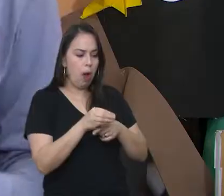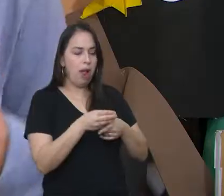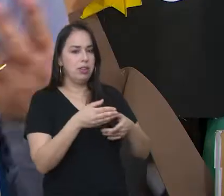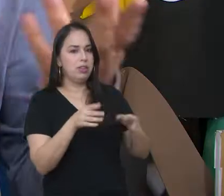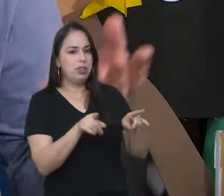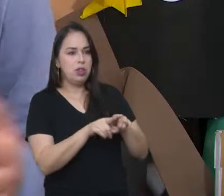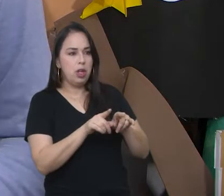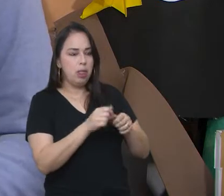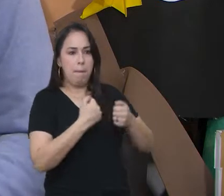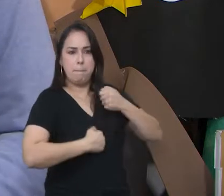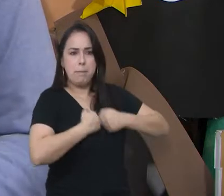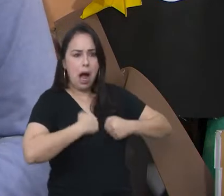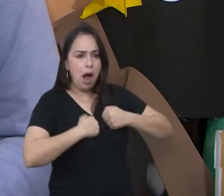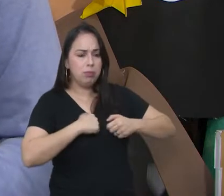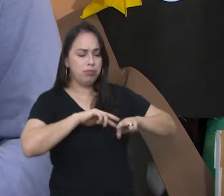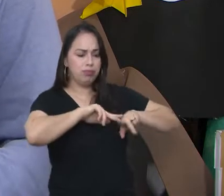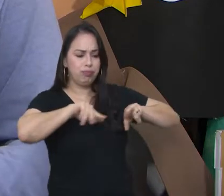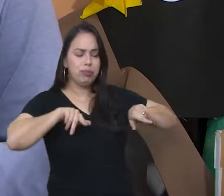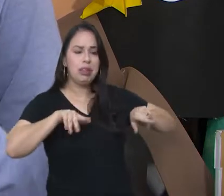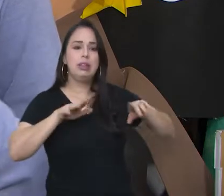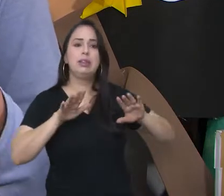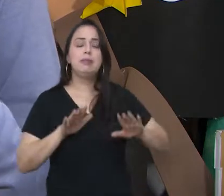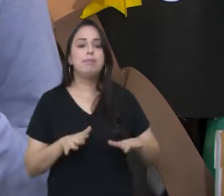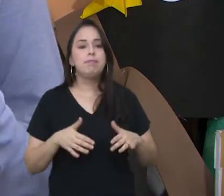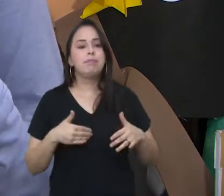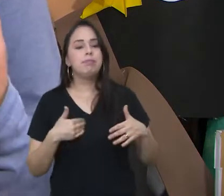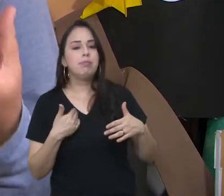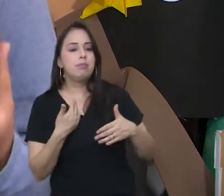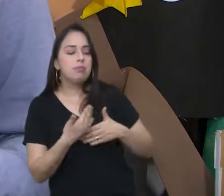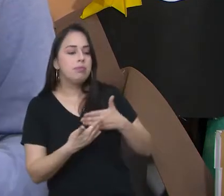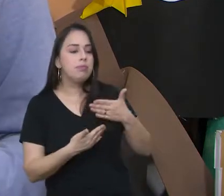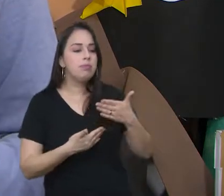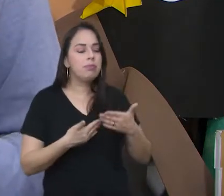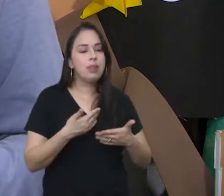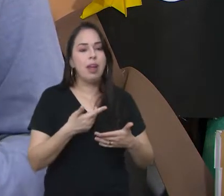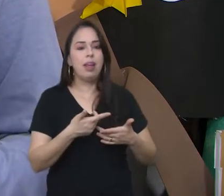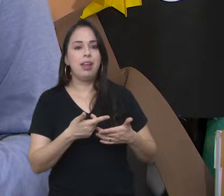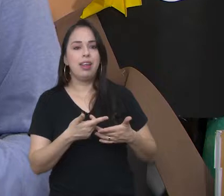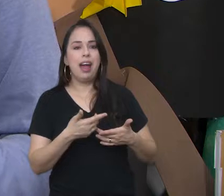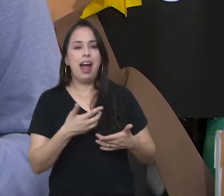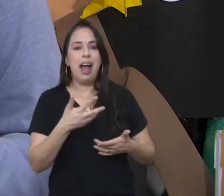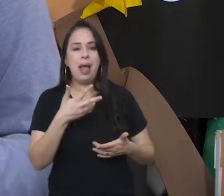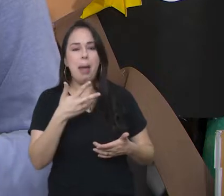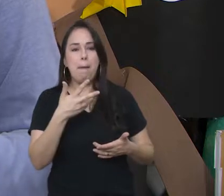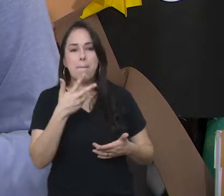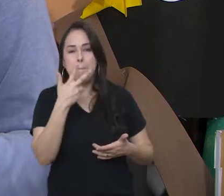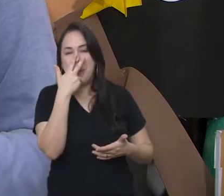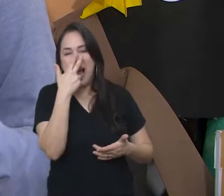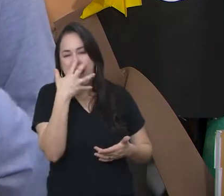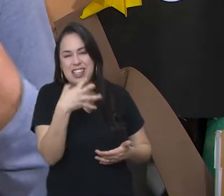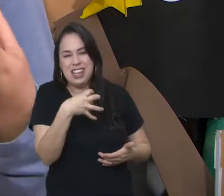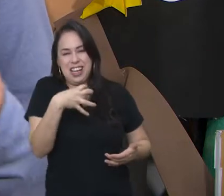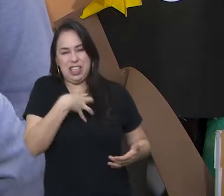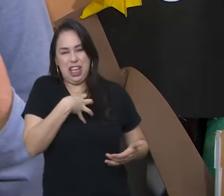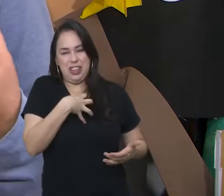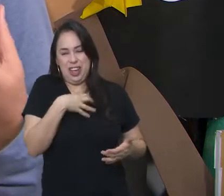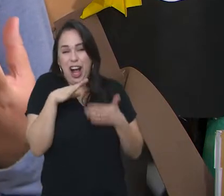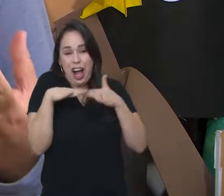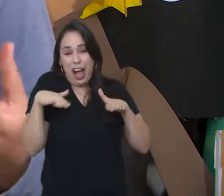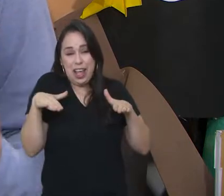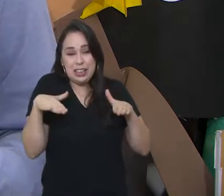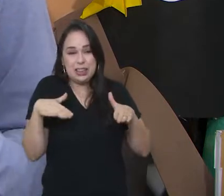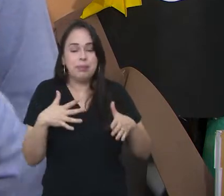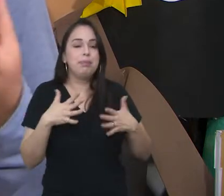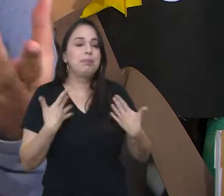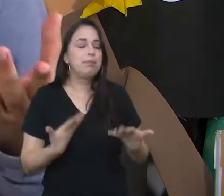de limpar, dessas coisas todas. Mas eu fui voltando aquele lado infantil meu dentro assim. E aí eu